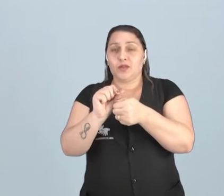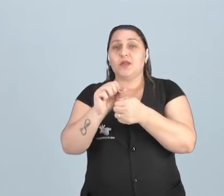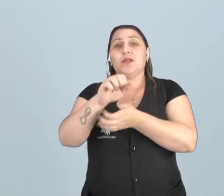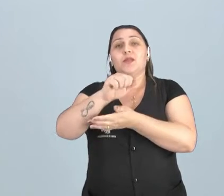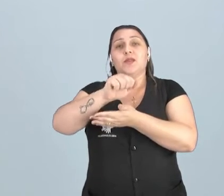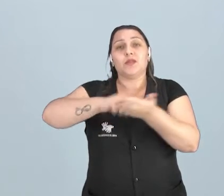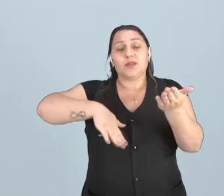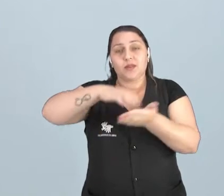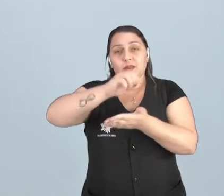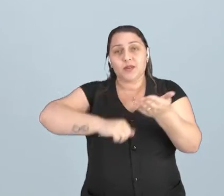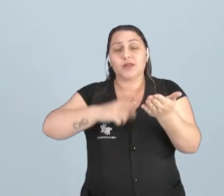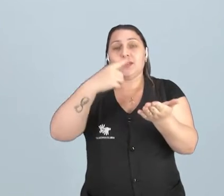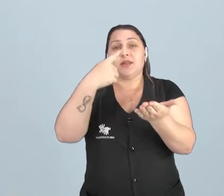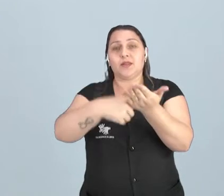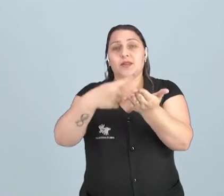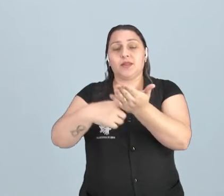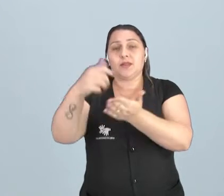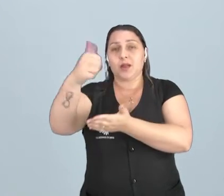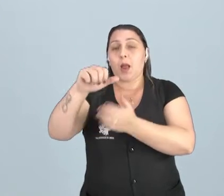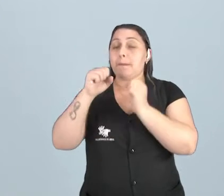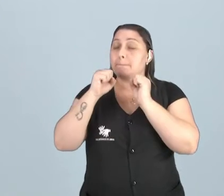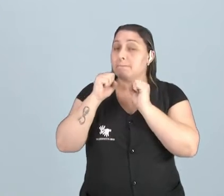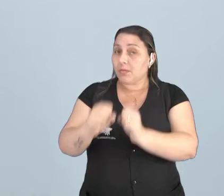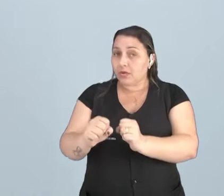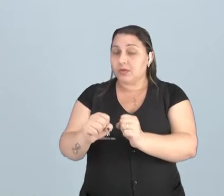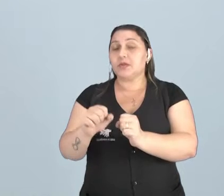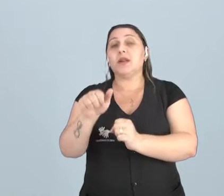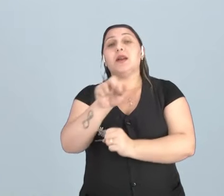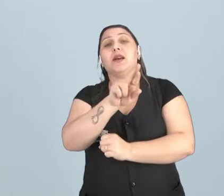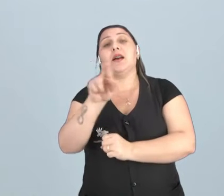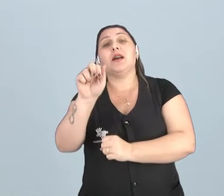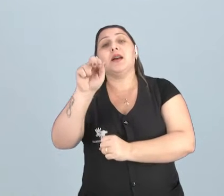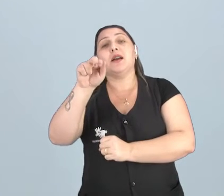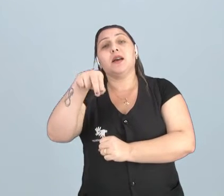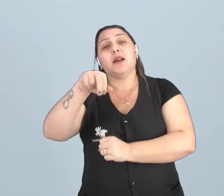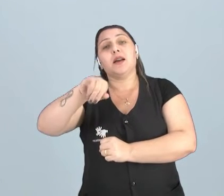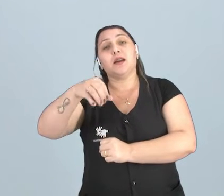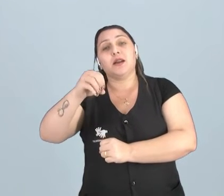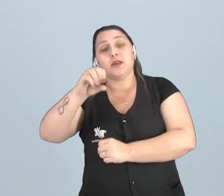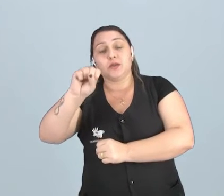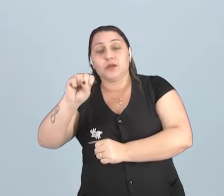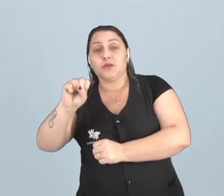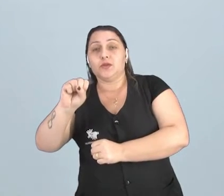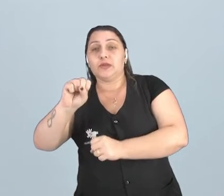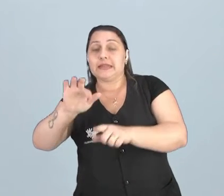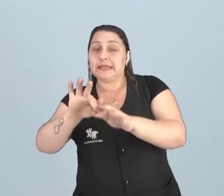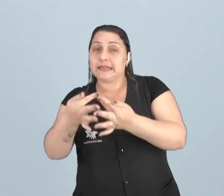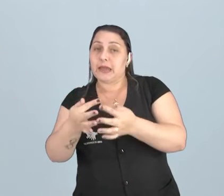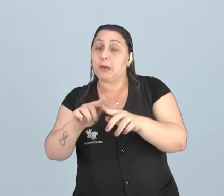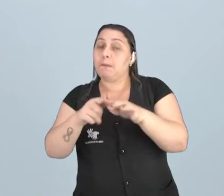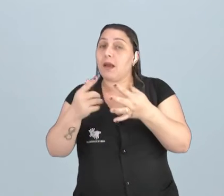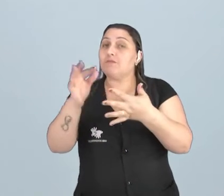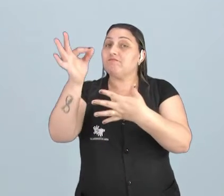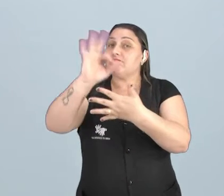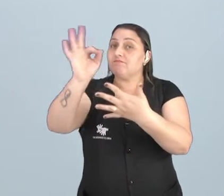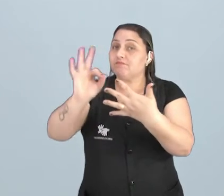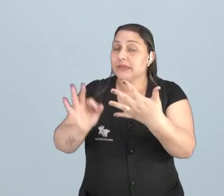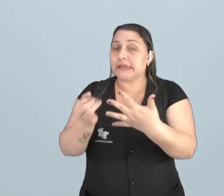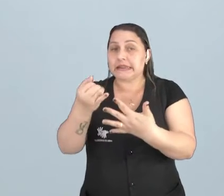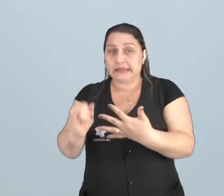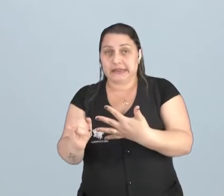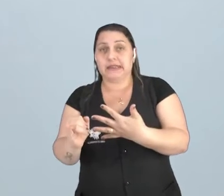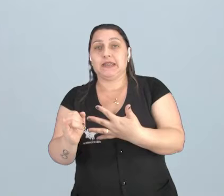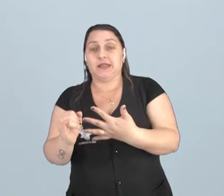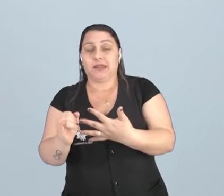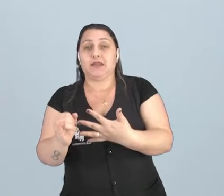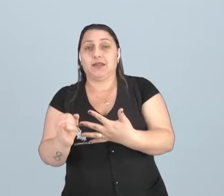análise combinatória podem ser considerados arranjos simples. Agora, para isso, será assim classificado se levarmos